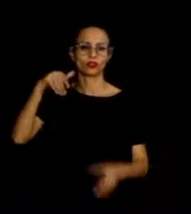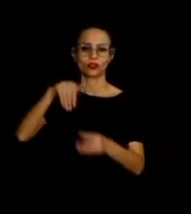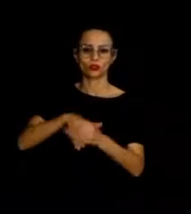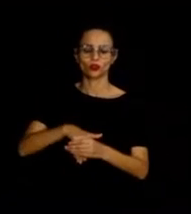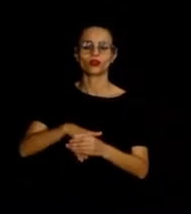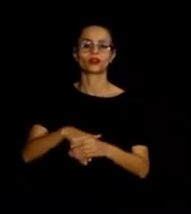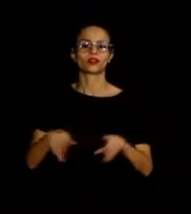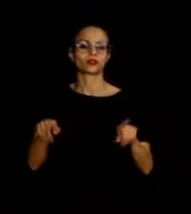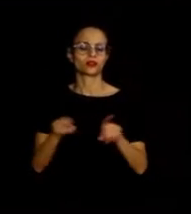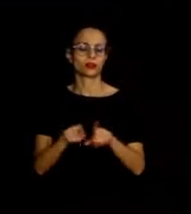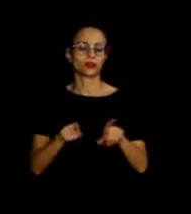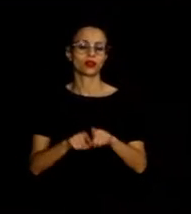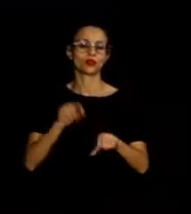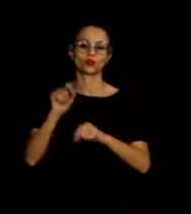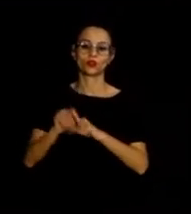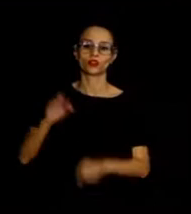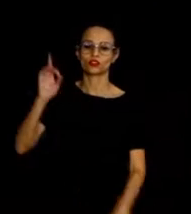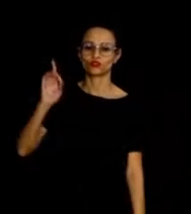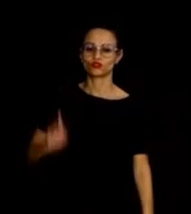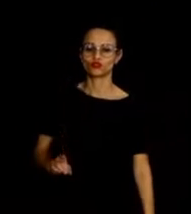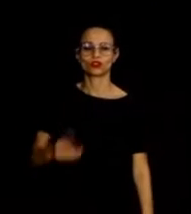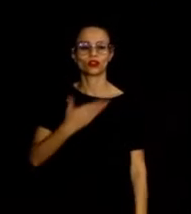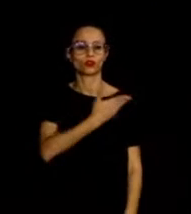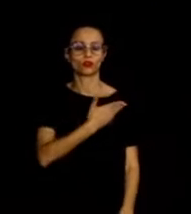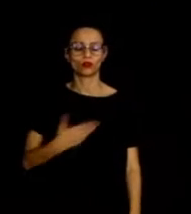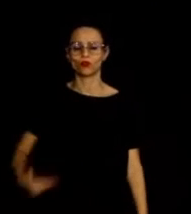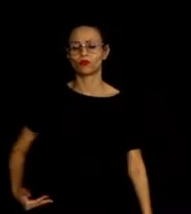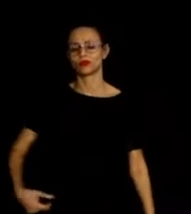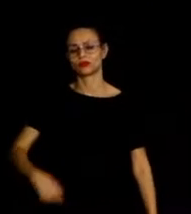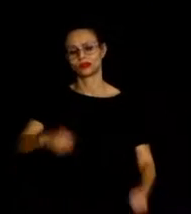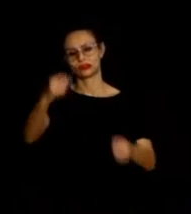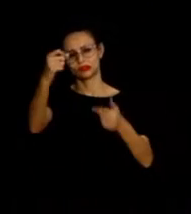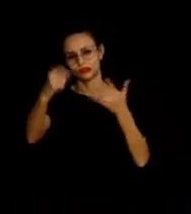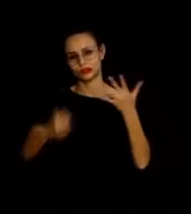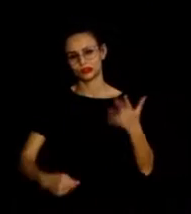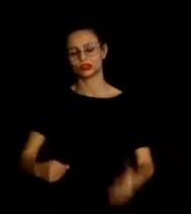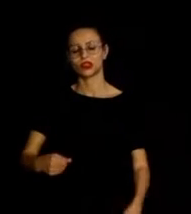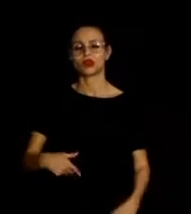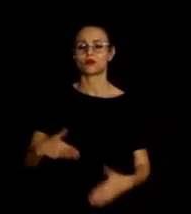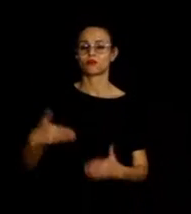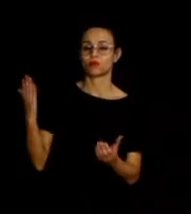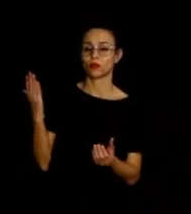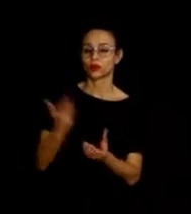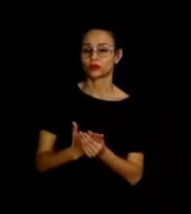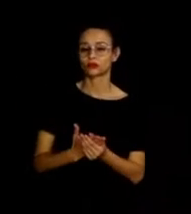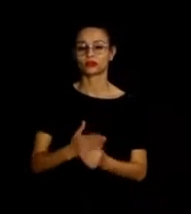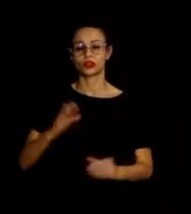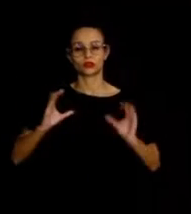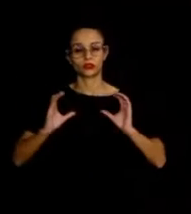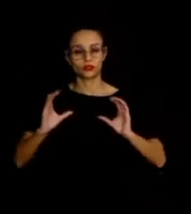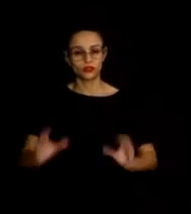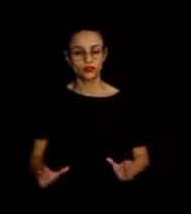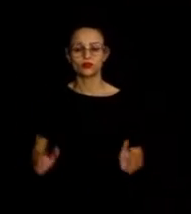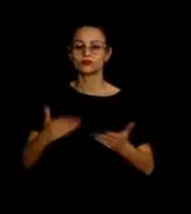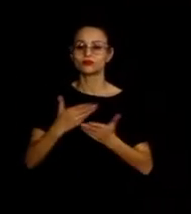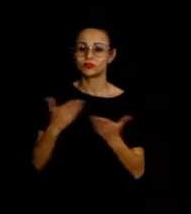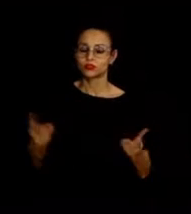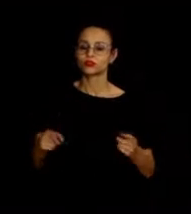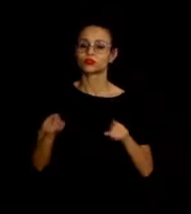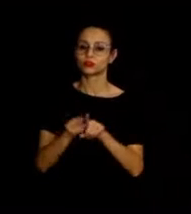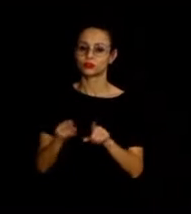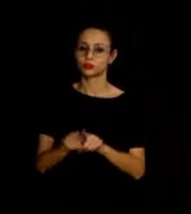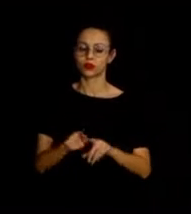tem pesquisa na parte de direito público e por aí vai processo civil e